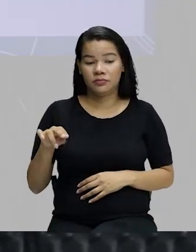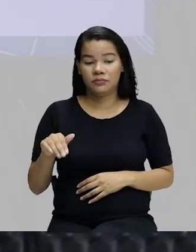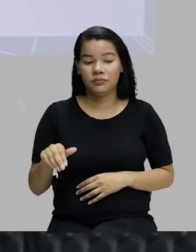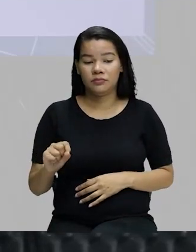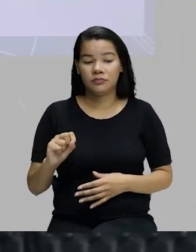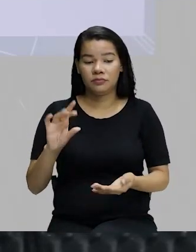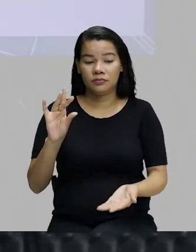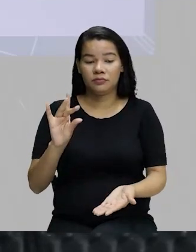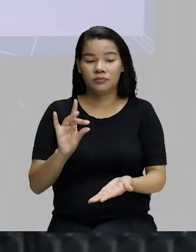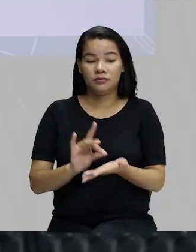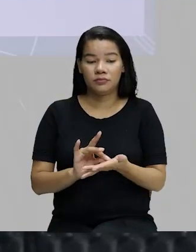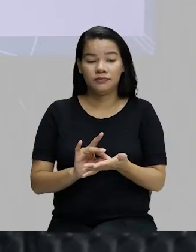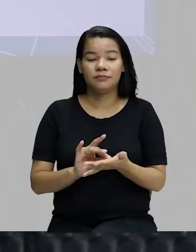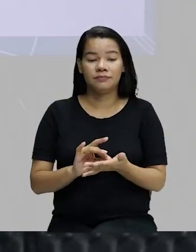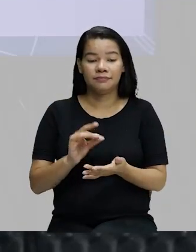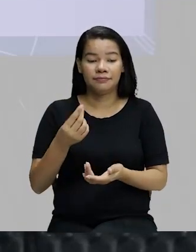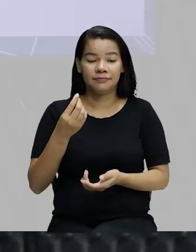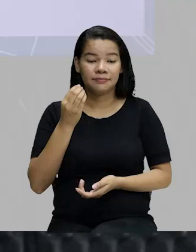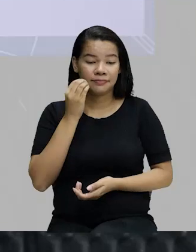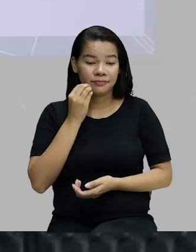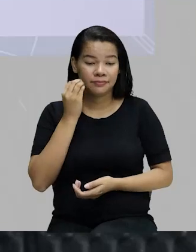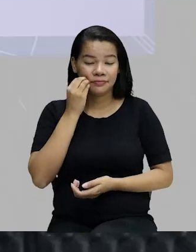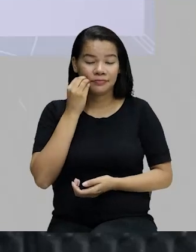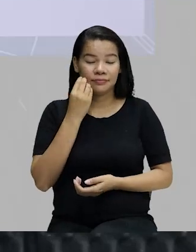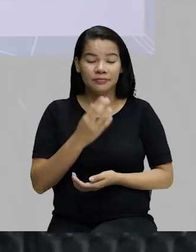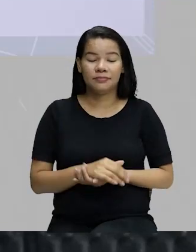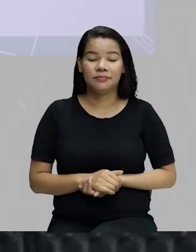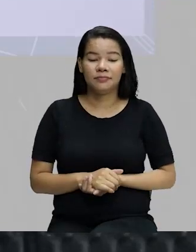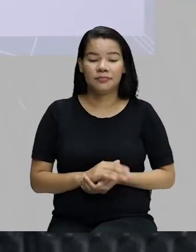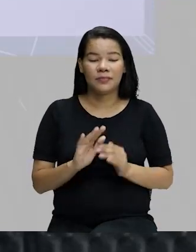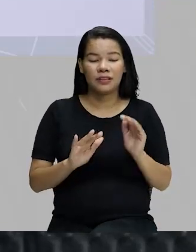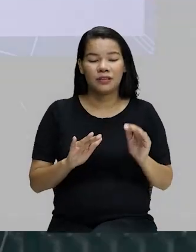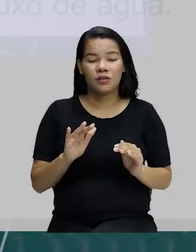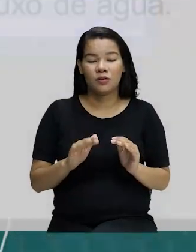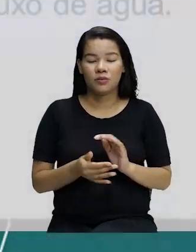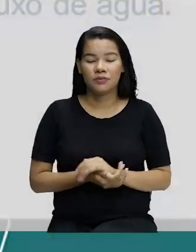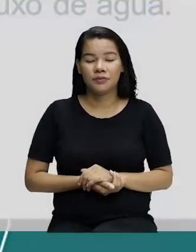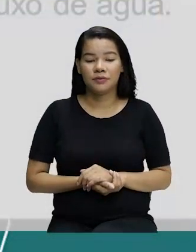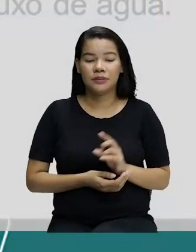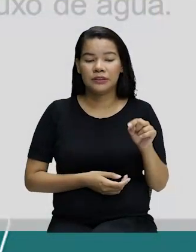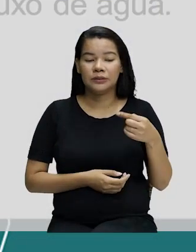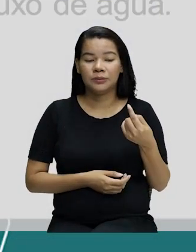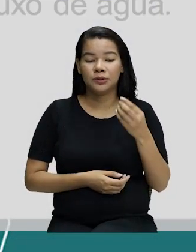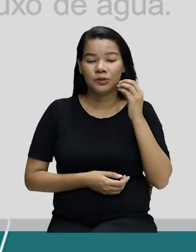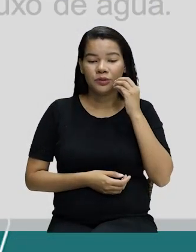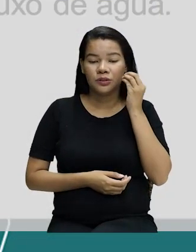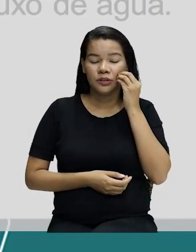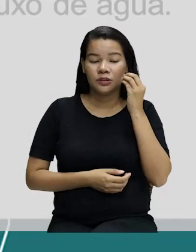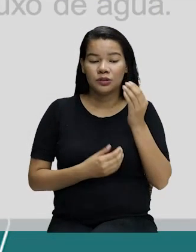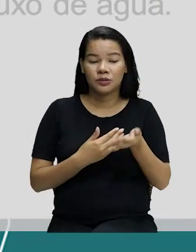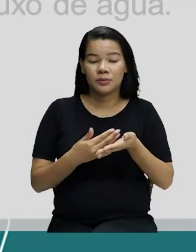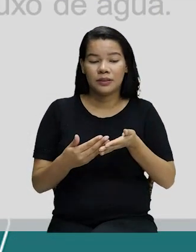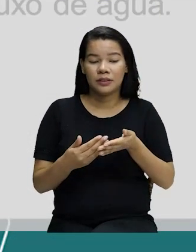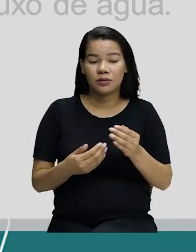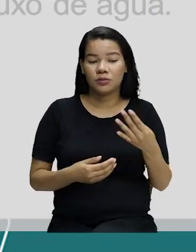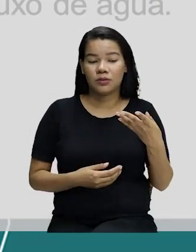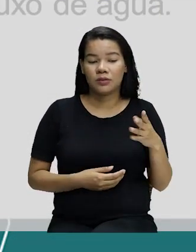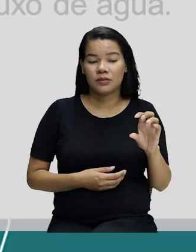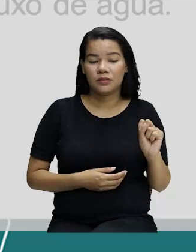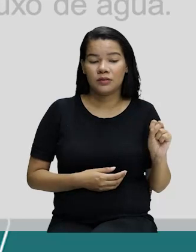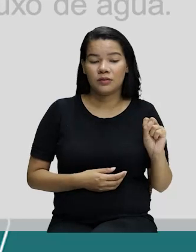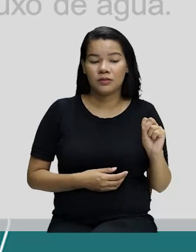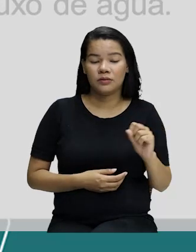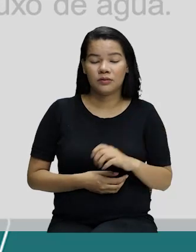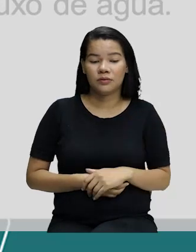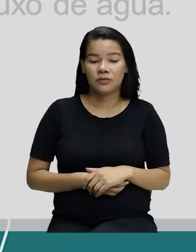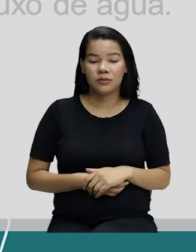girar após uma queda abrupta de energia. E após iniciar o teste, olha só, 4 segundos, o